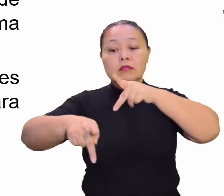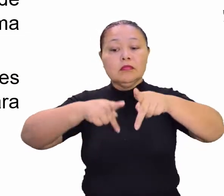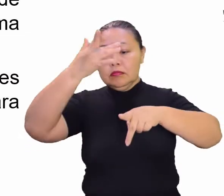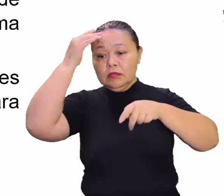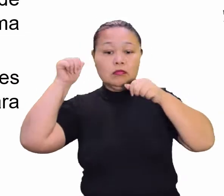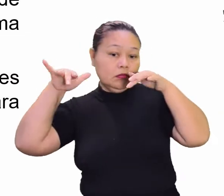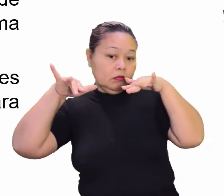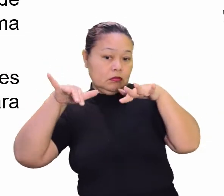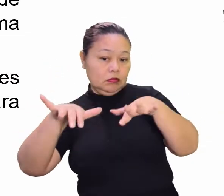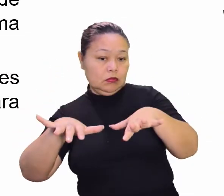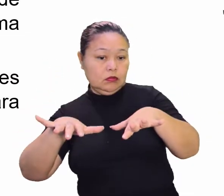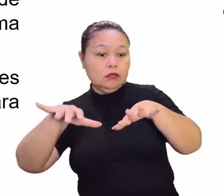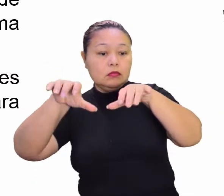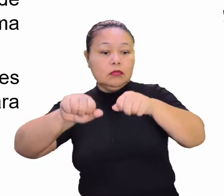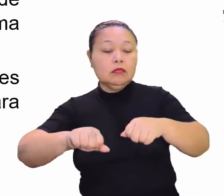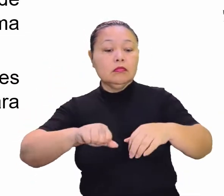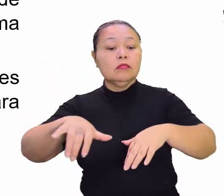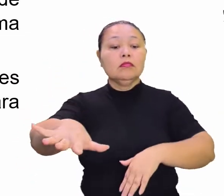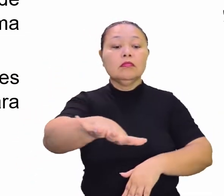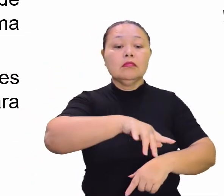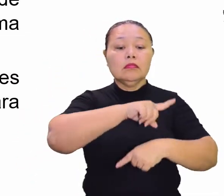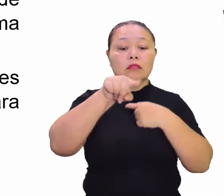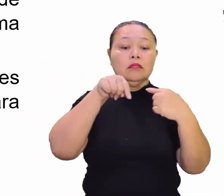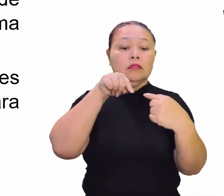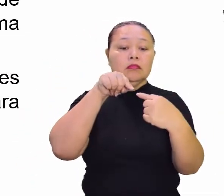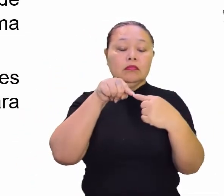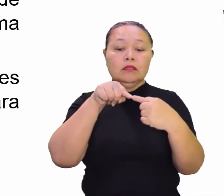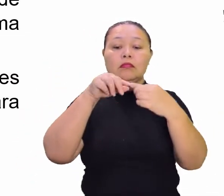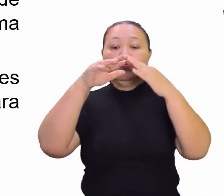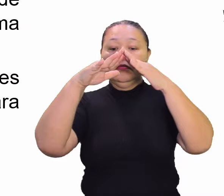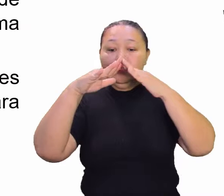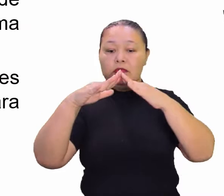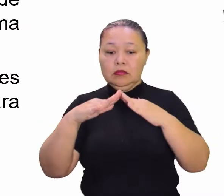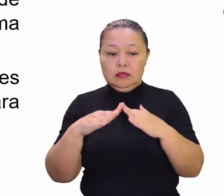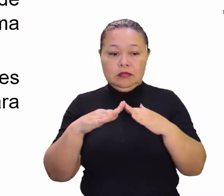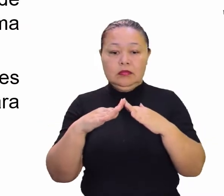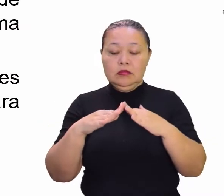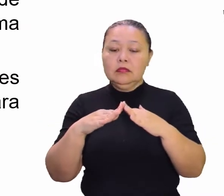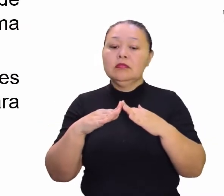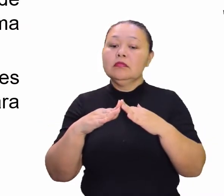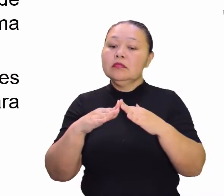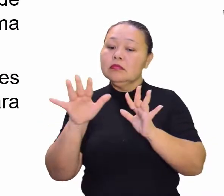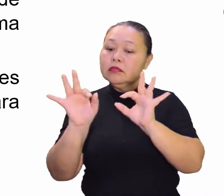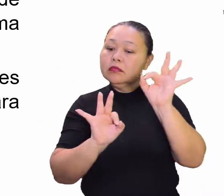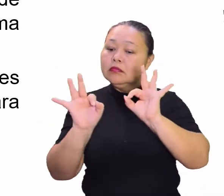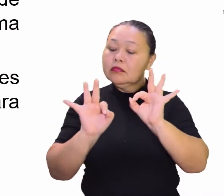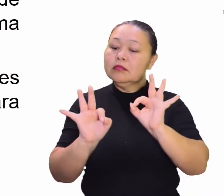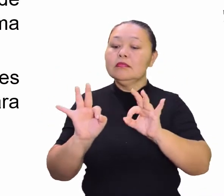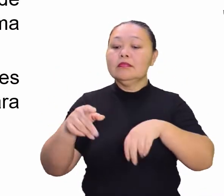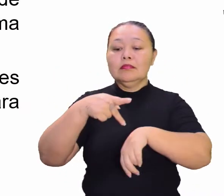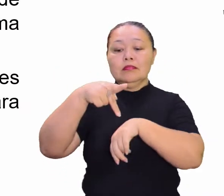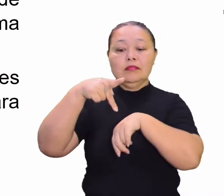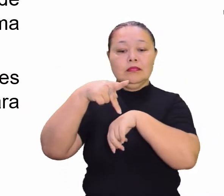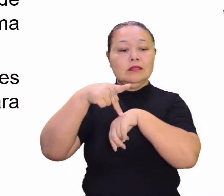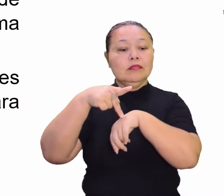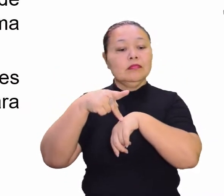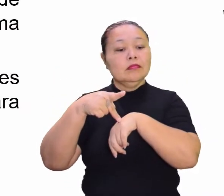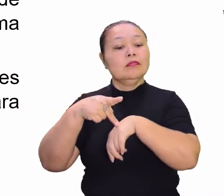Colonização de povoamento, ocupação de áreas com finalidade de residir e construir uma